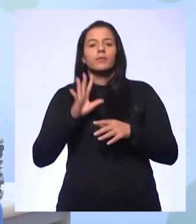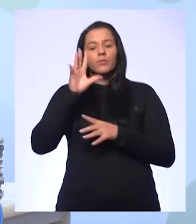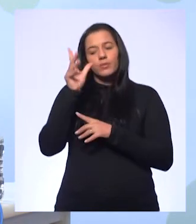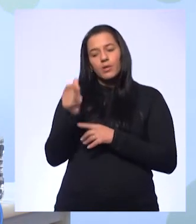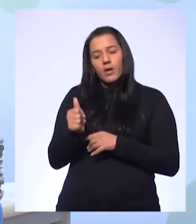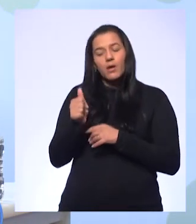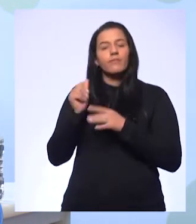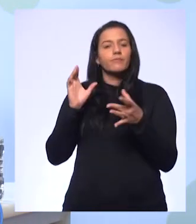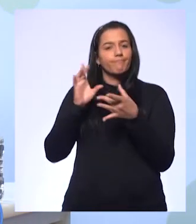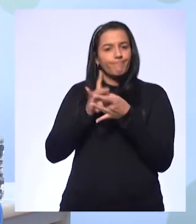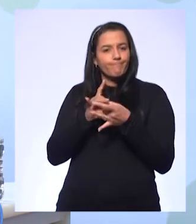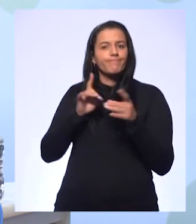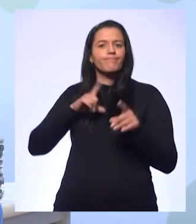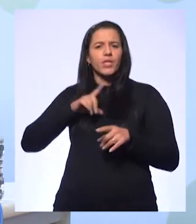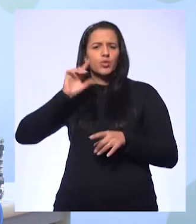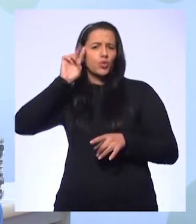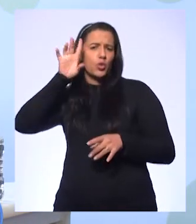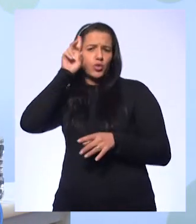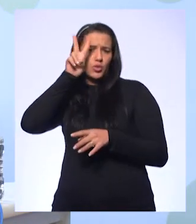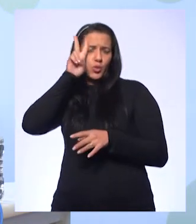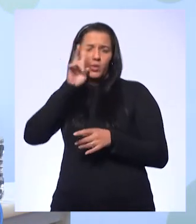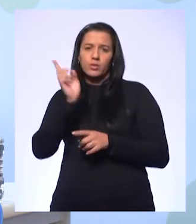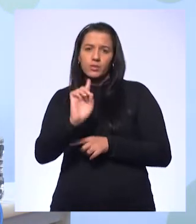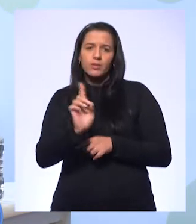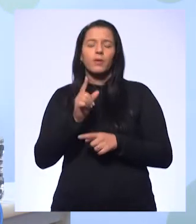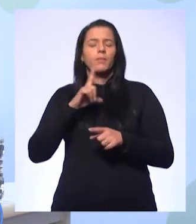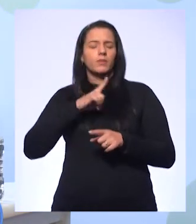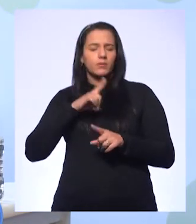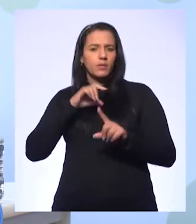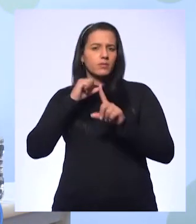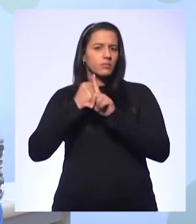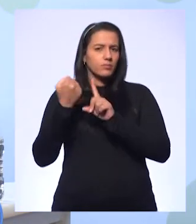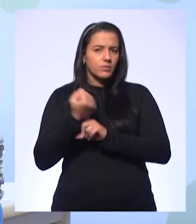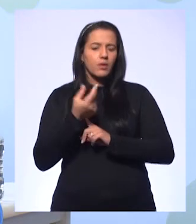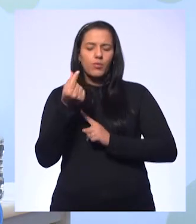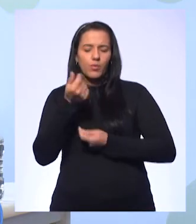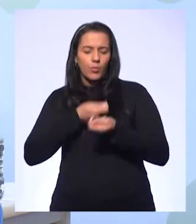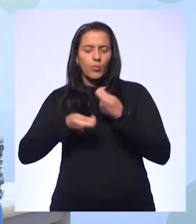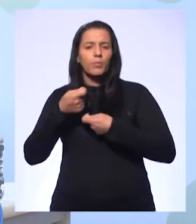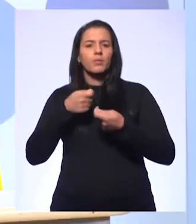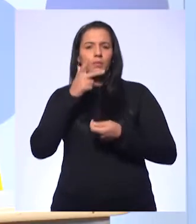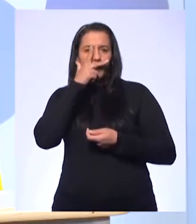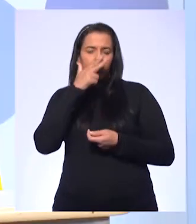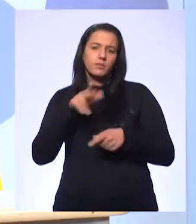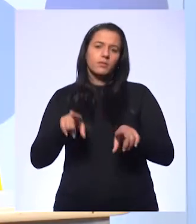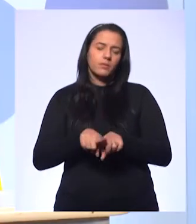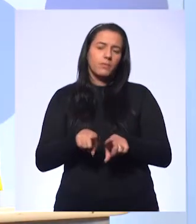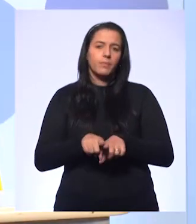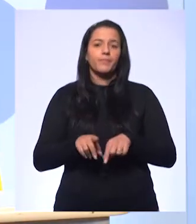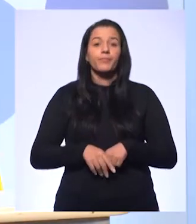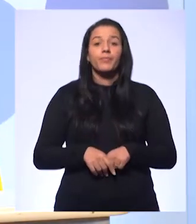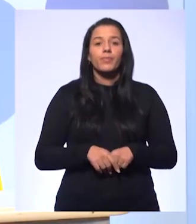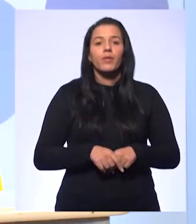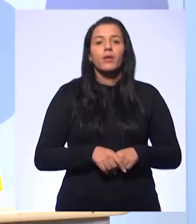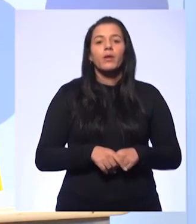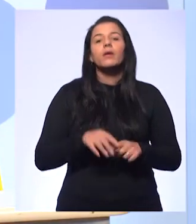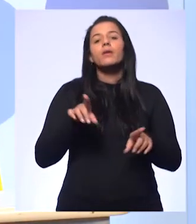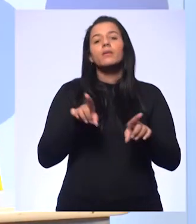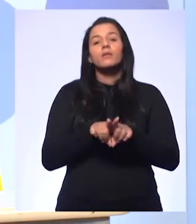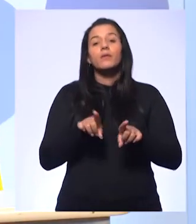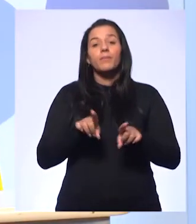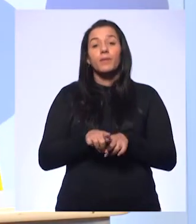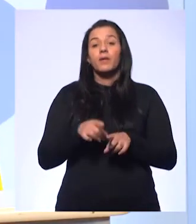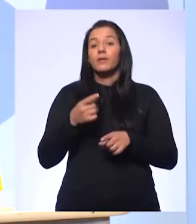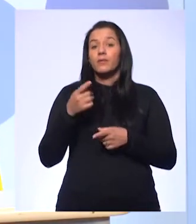questão histórica, também tem a questão social, a questão econômica, muito parecido, né, professor? Exatamente, né? Até por uma questão assim,